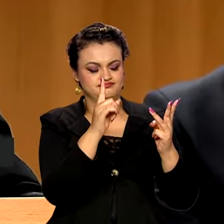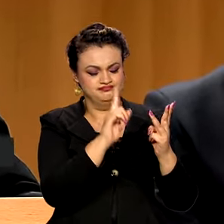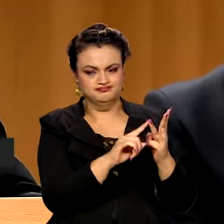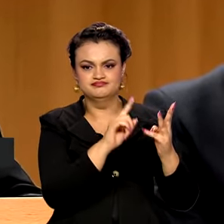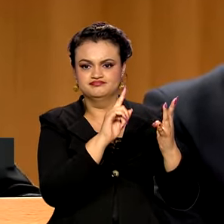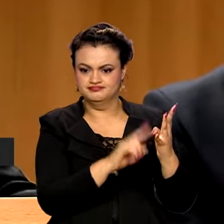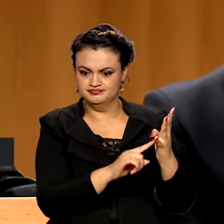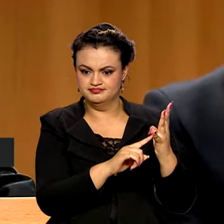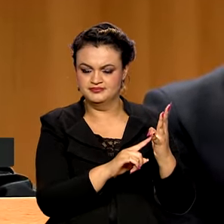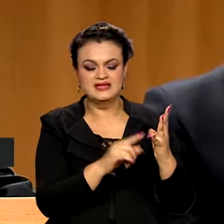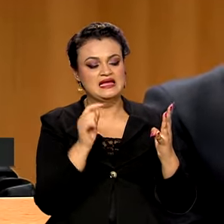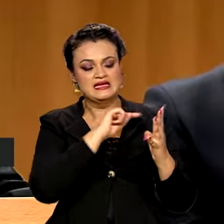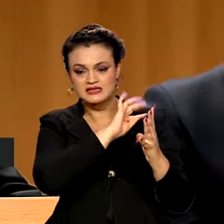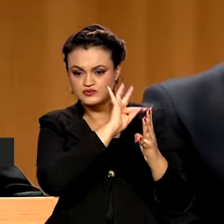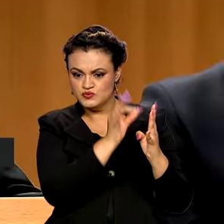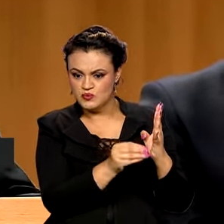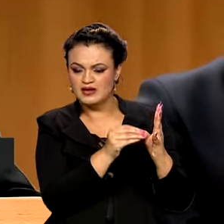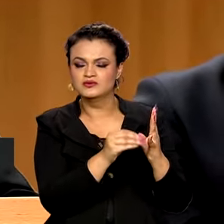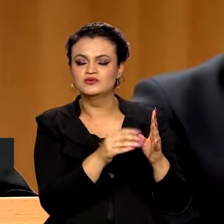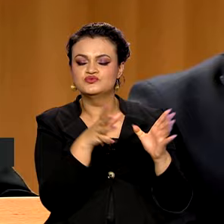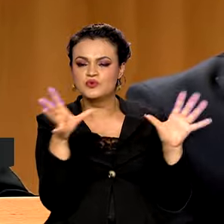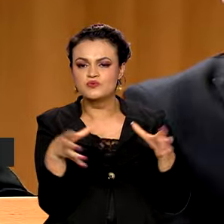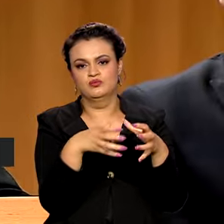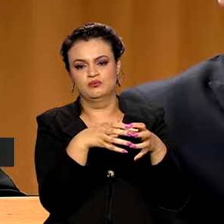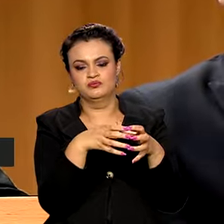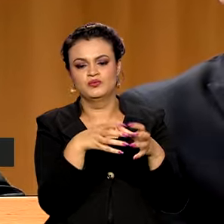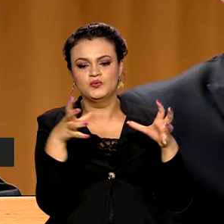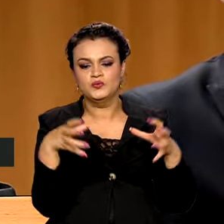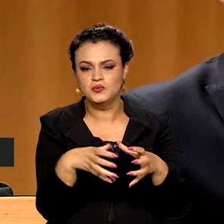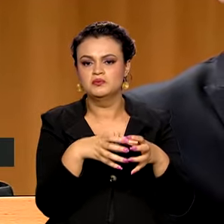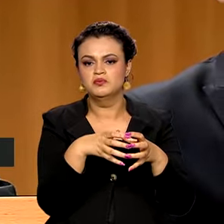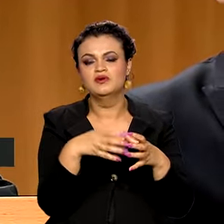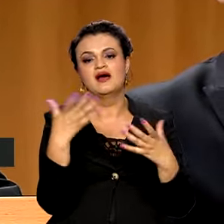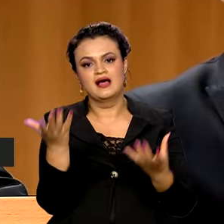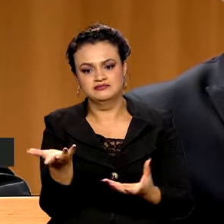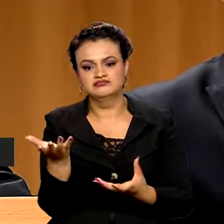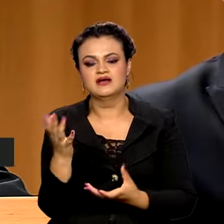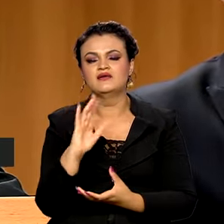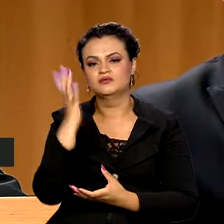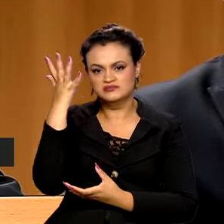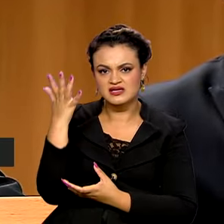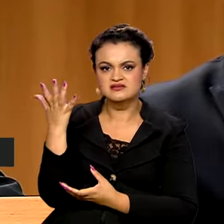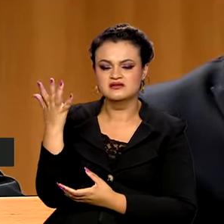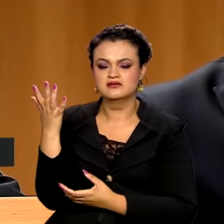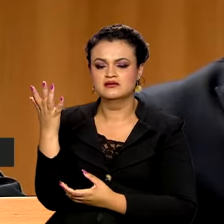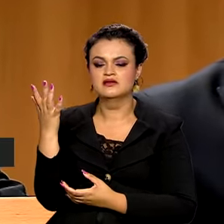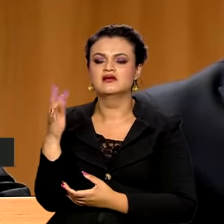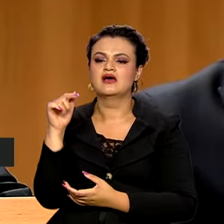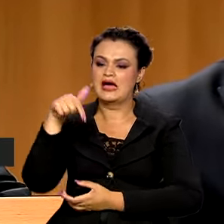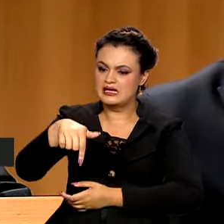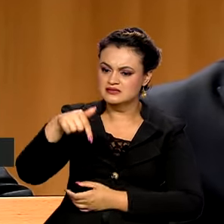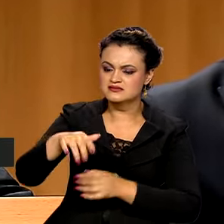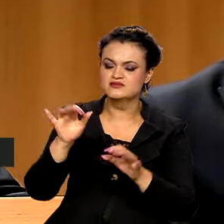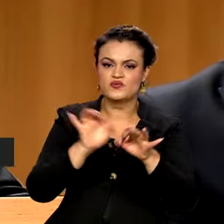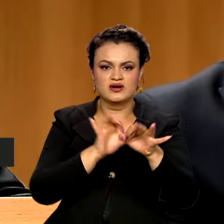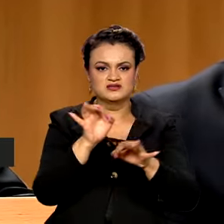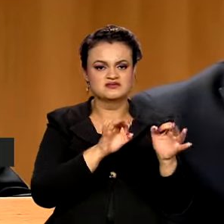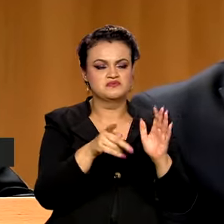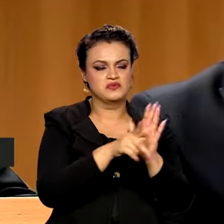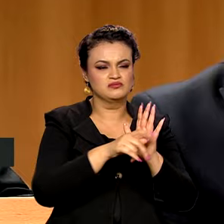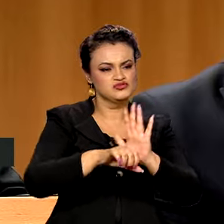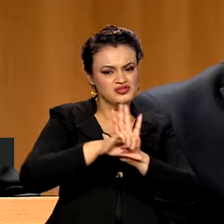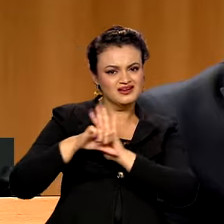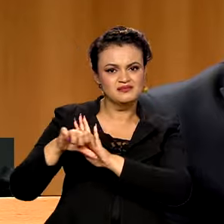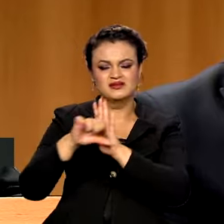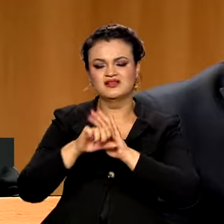Maxwell participam de um conjunto. Esse conjunto está relacionado a essas organizações